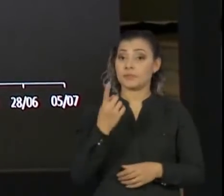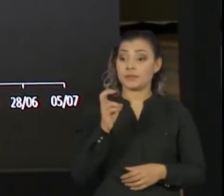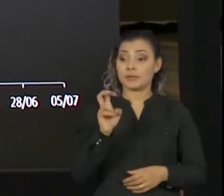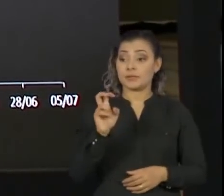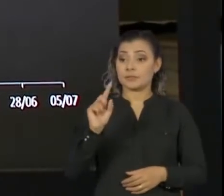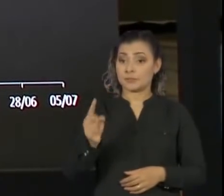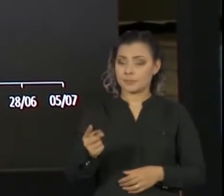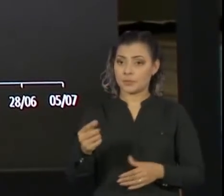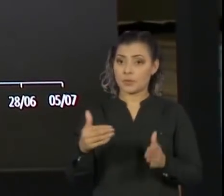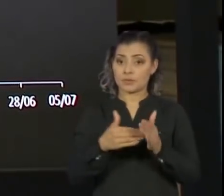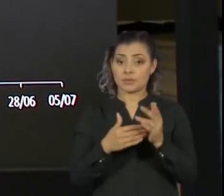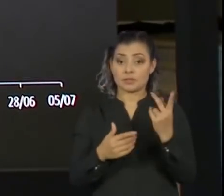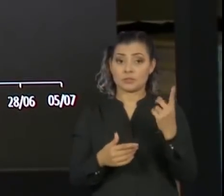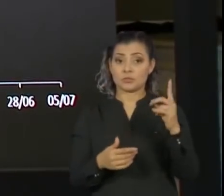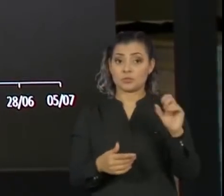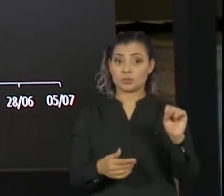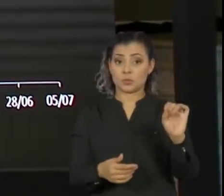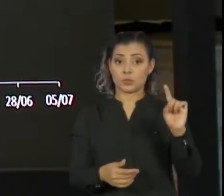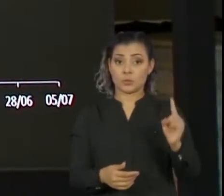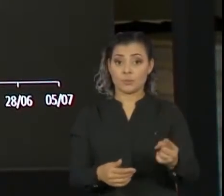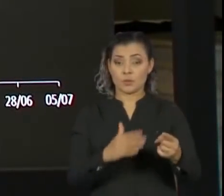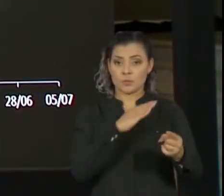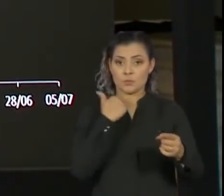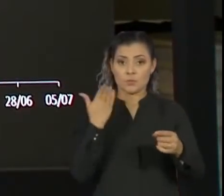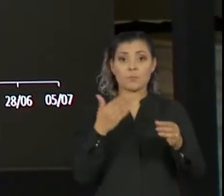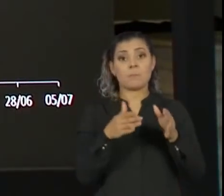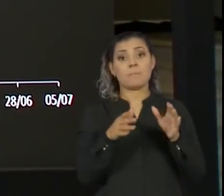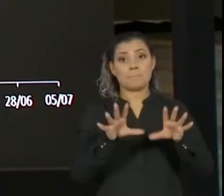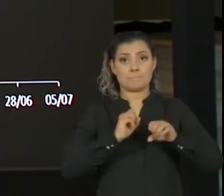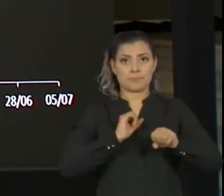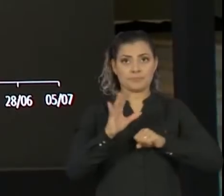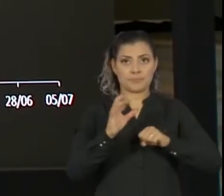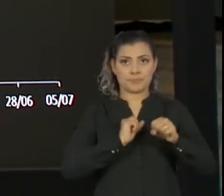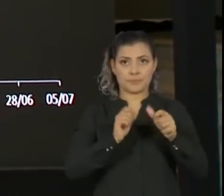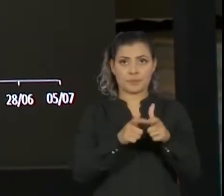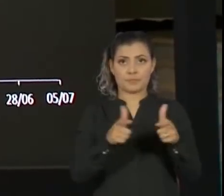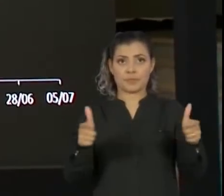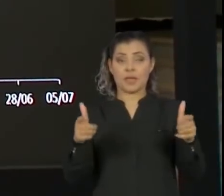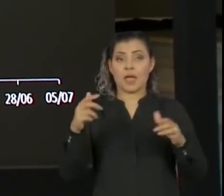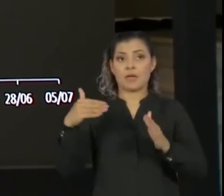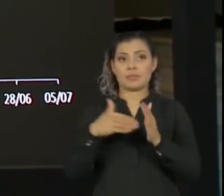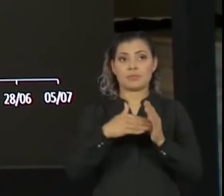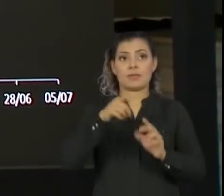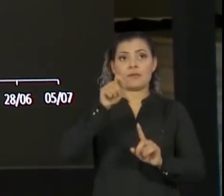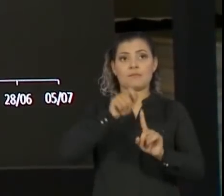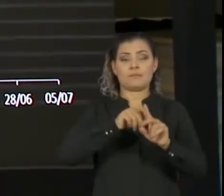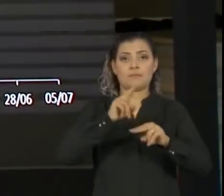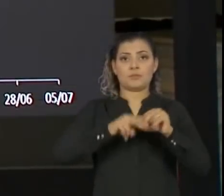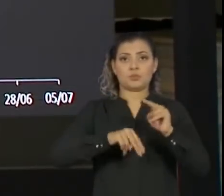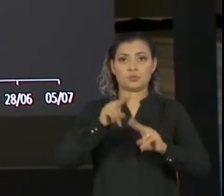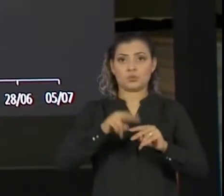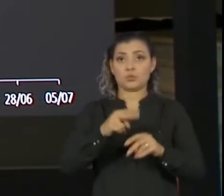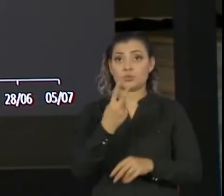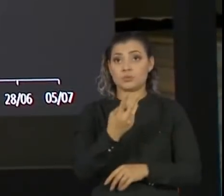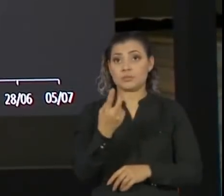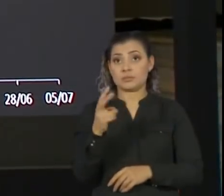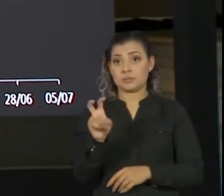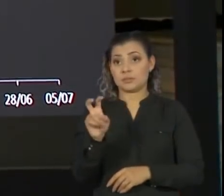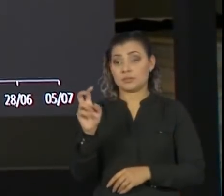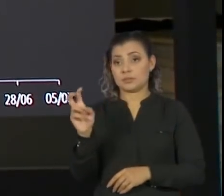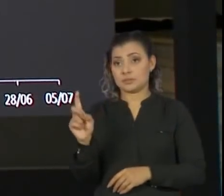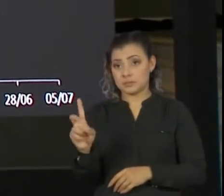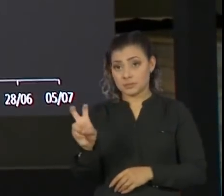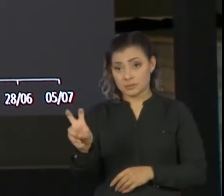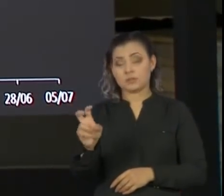a 18 mil óbitos a projeção agora com a análise do Centro de Contingência até o fim de junho, 235 mil a